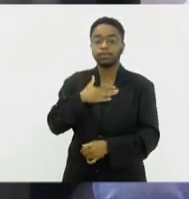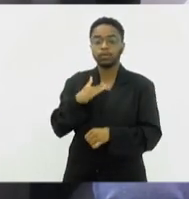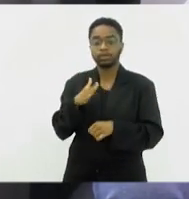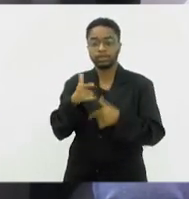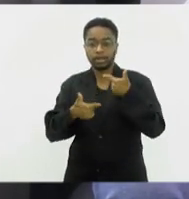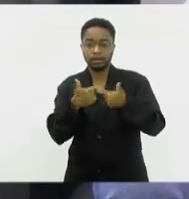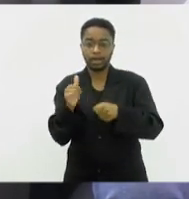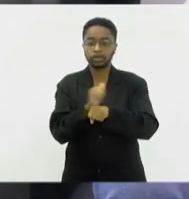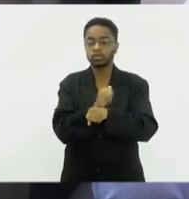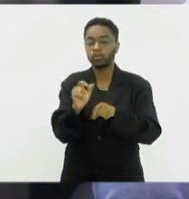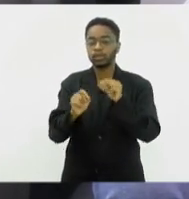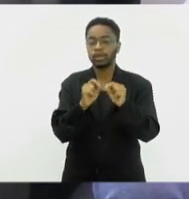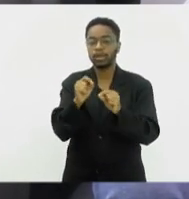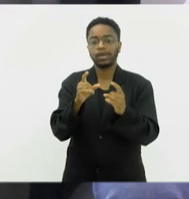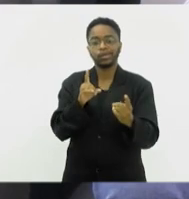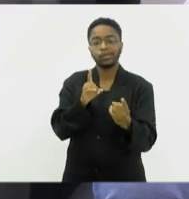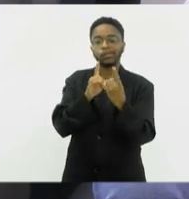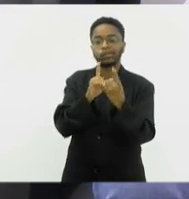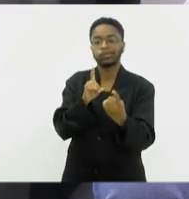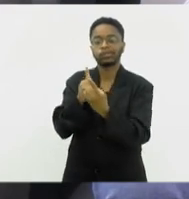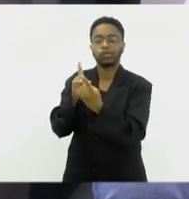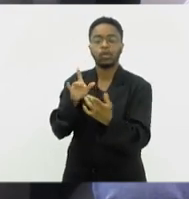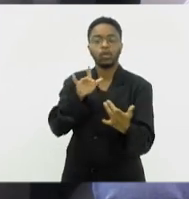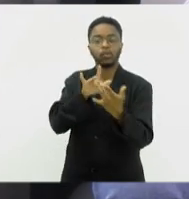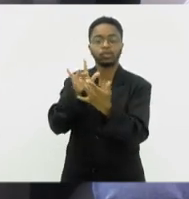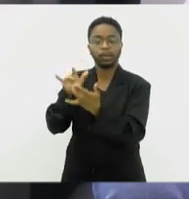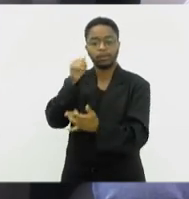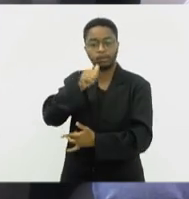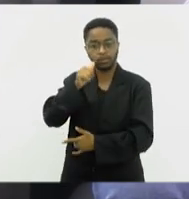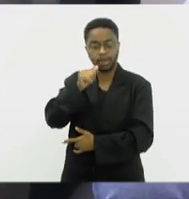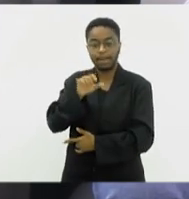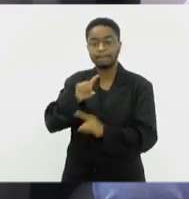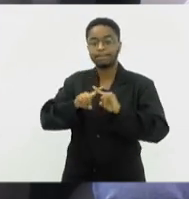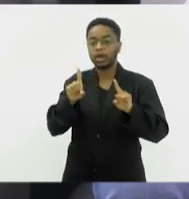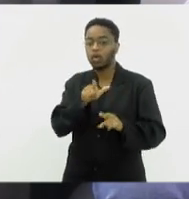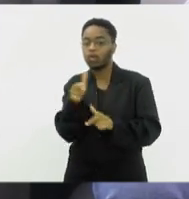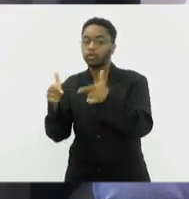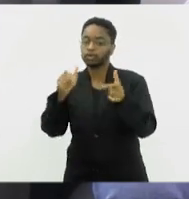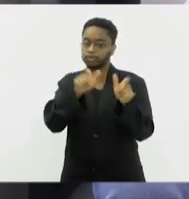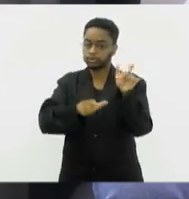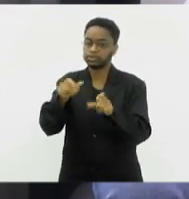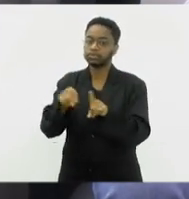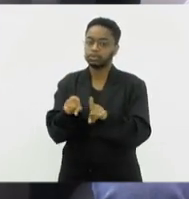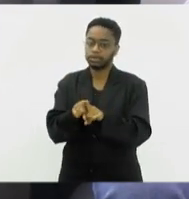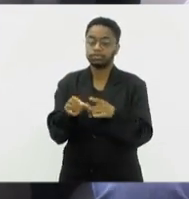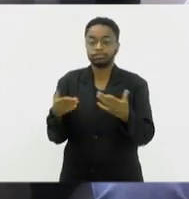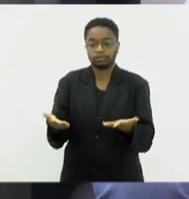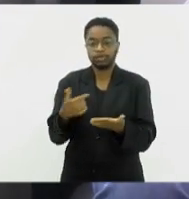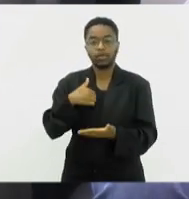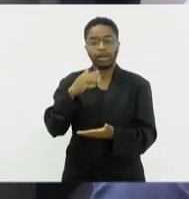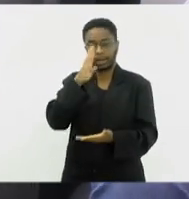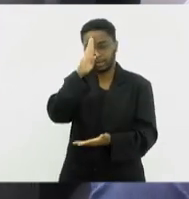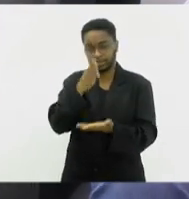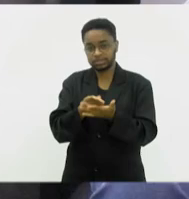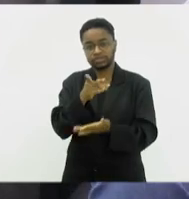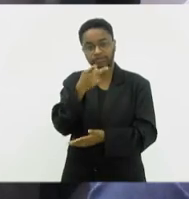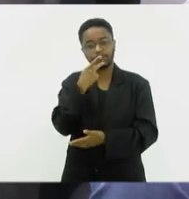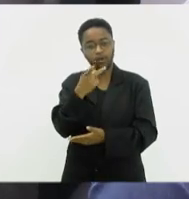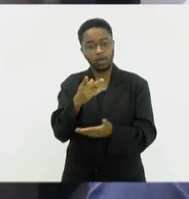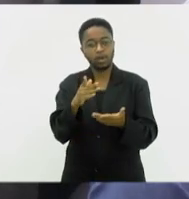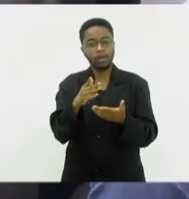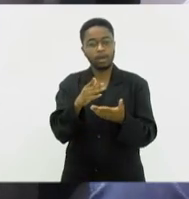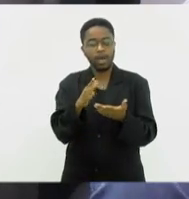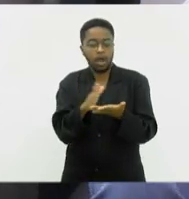acho que é alcançar um pouco essas mulheres em conflito com a lei, mas não só elas, elas também. Eu acho que você levantou algumas questões, posso ter deixado